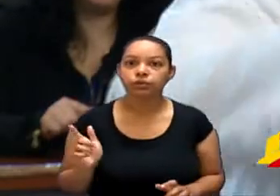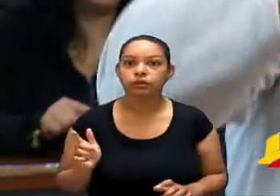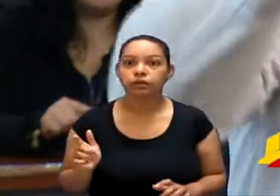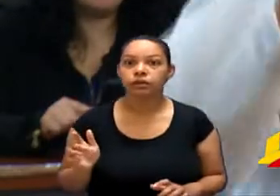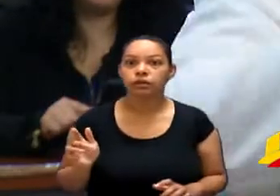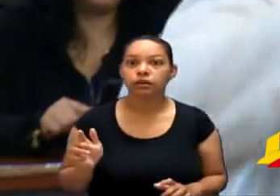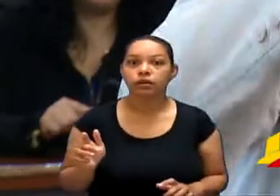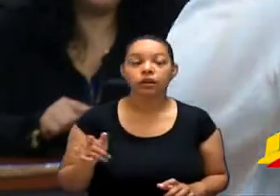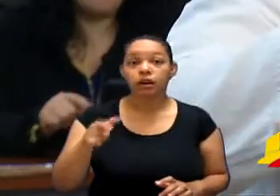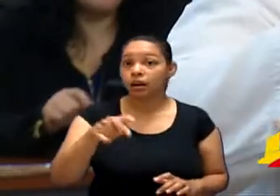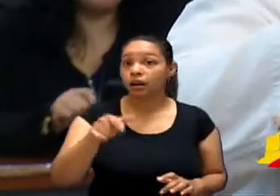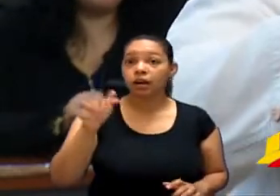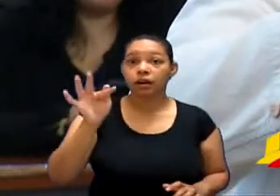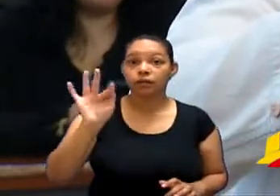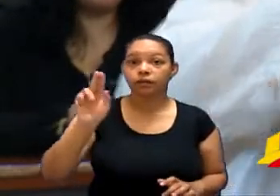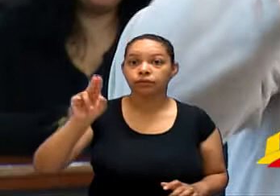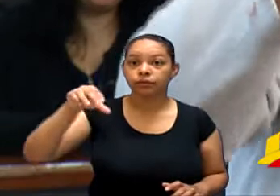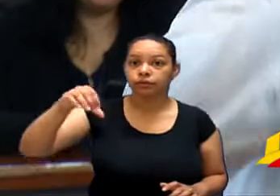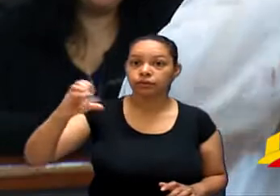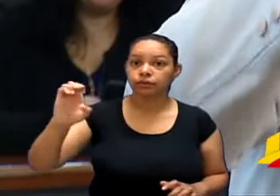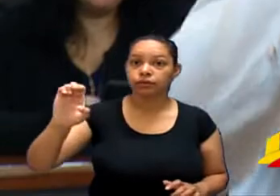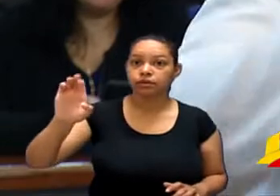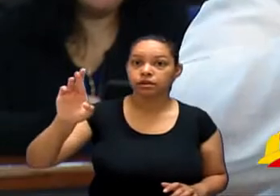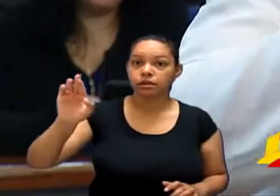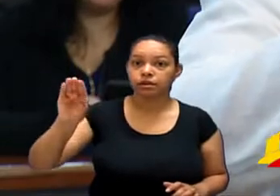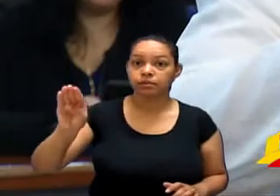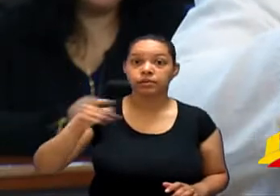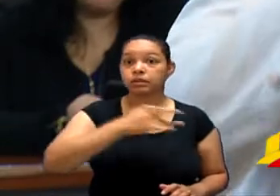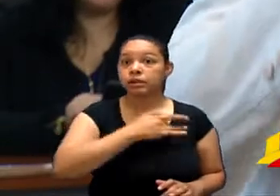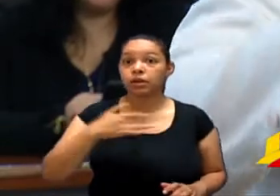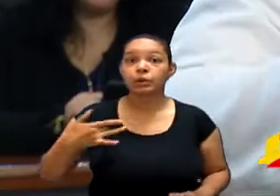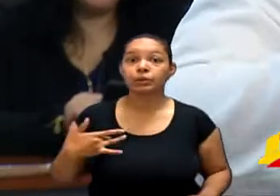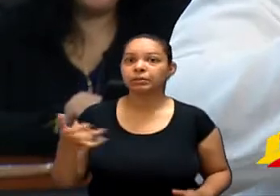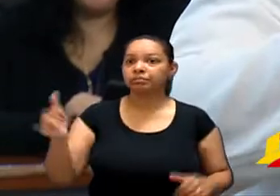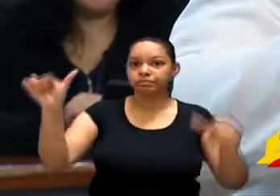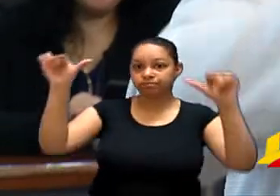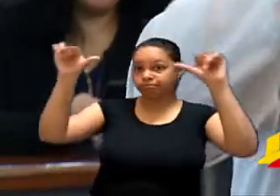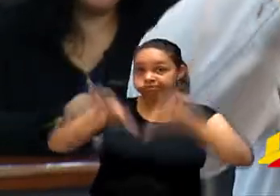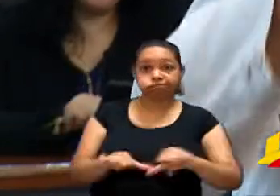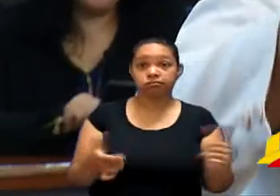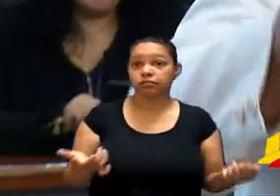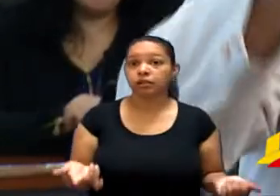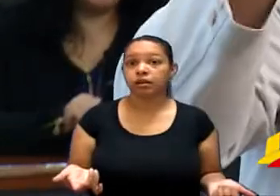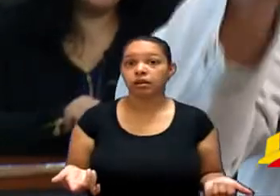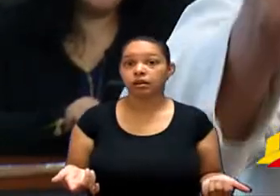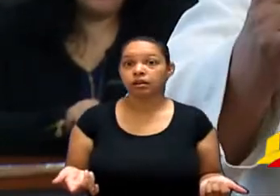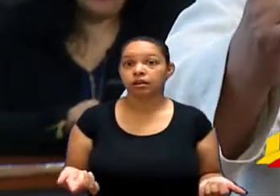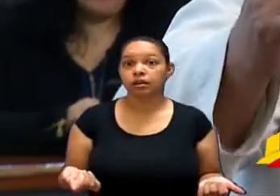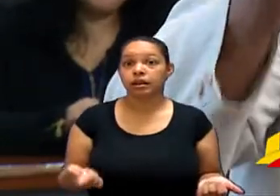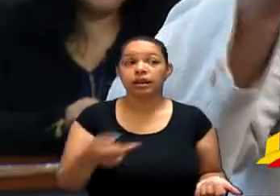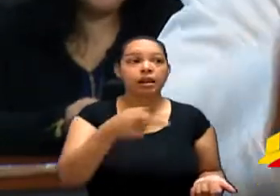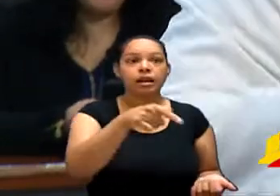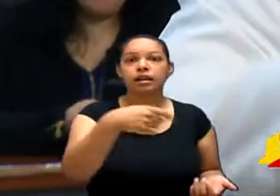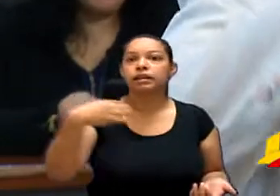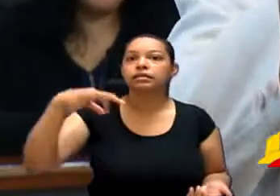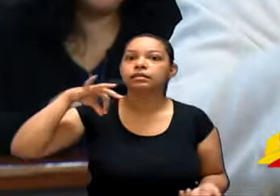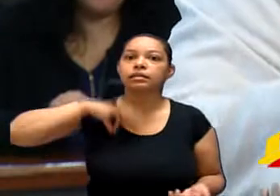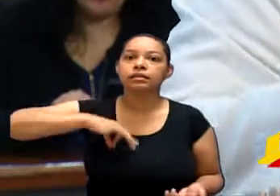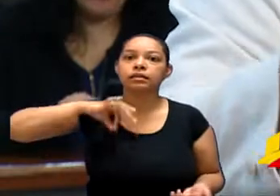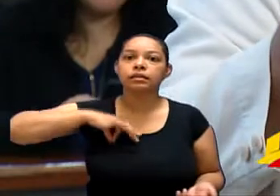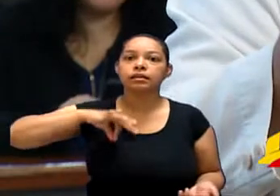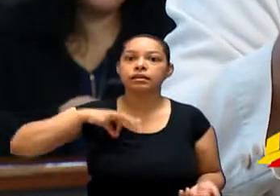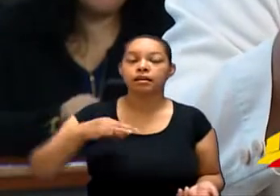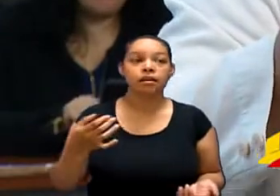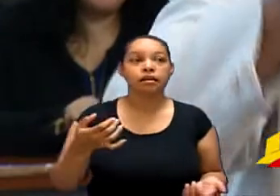boa eu recebo Doutor o sindicato recebe por dia no mínimo João 20